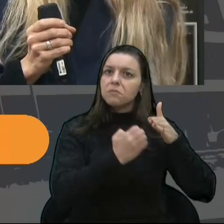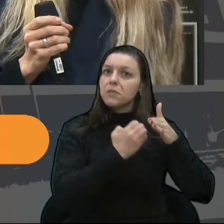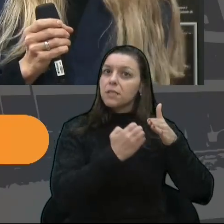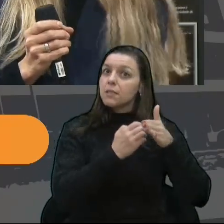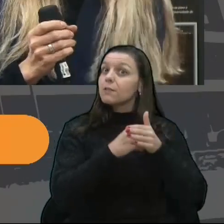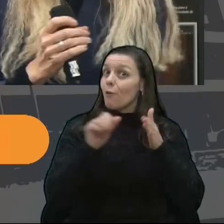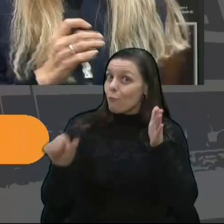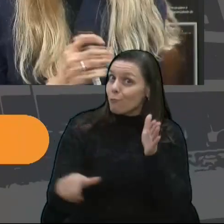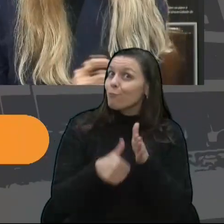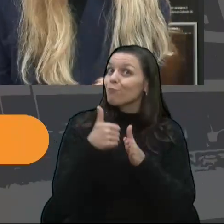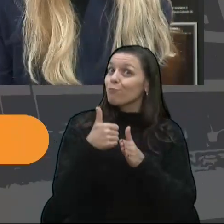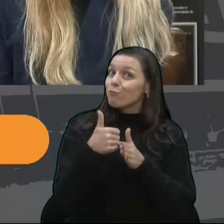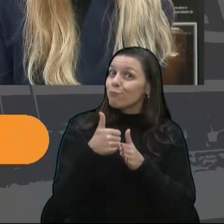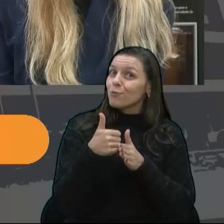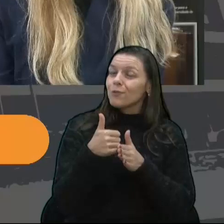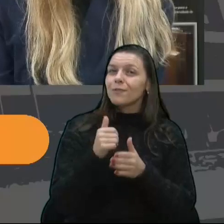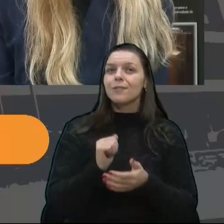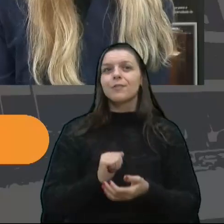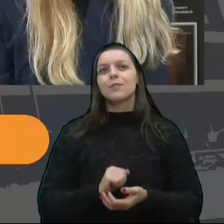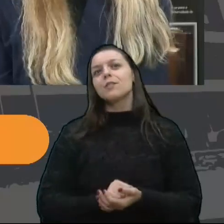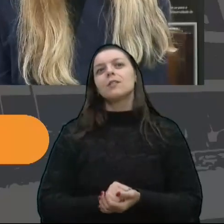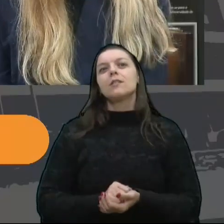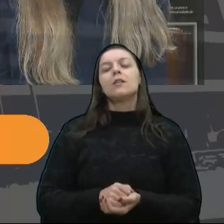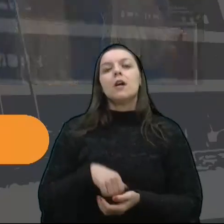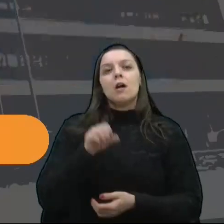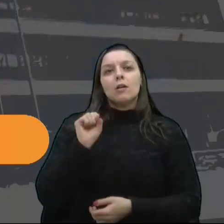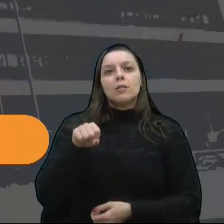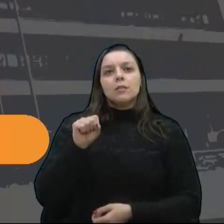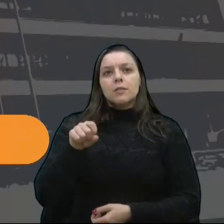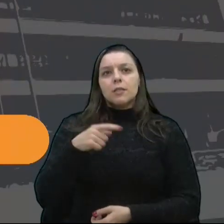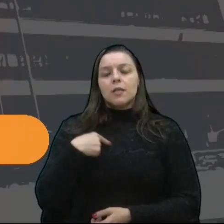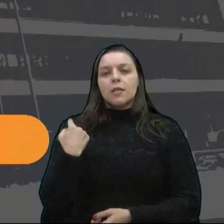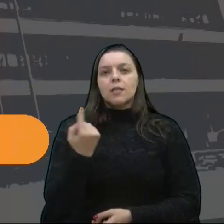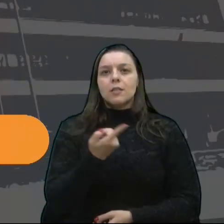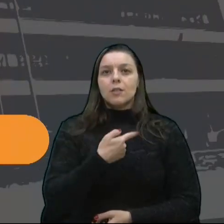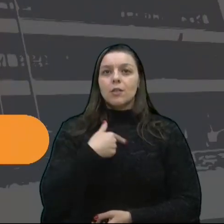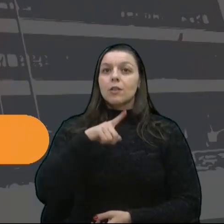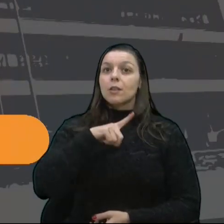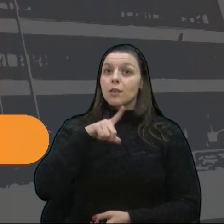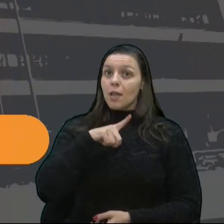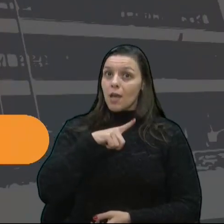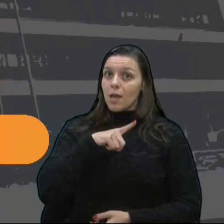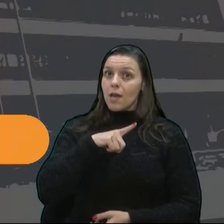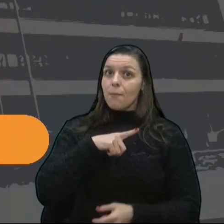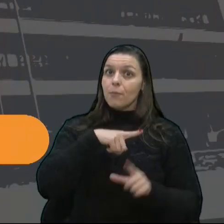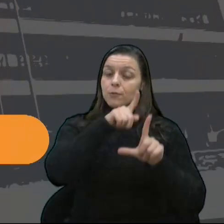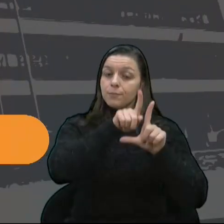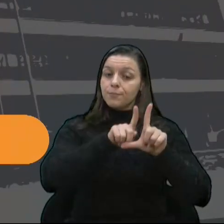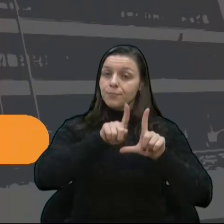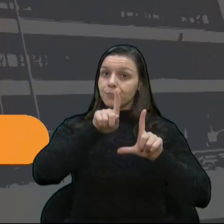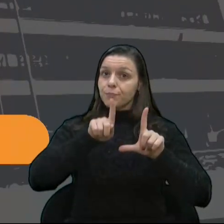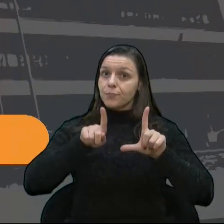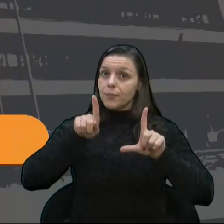né, Tássia? Exatamente. E a gente tem alguns dados, por exemplo,